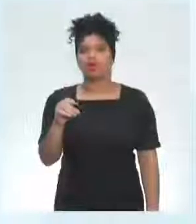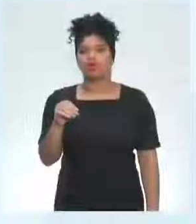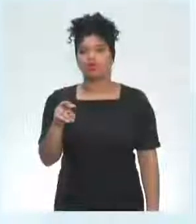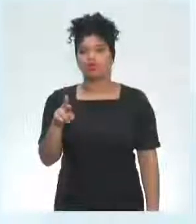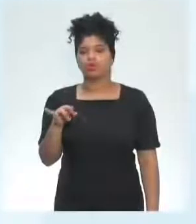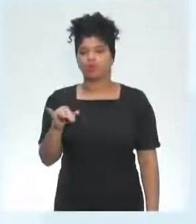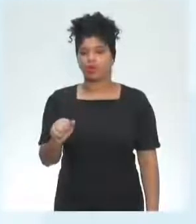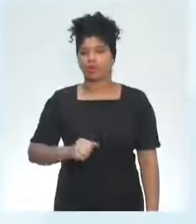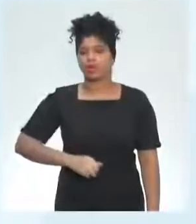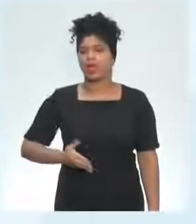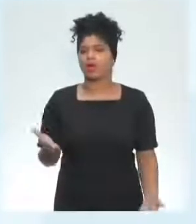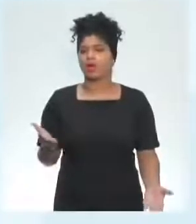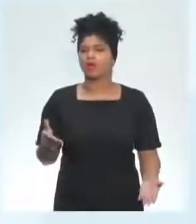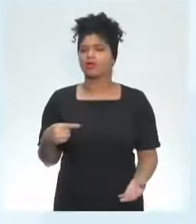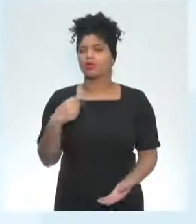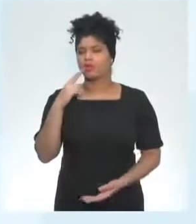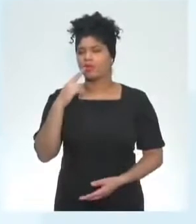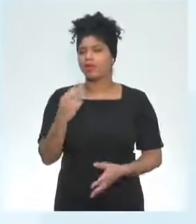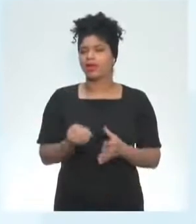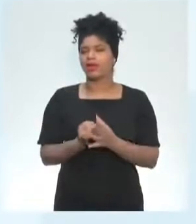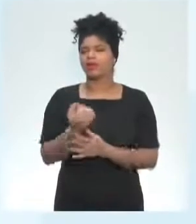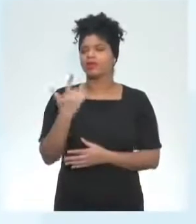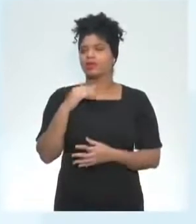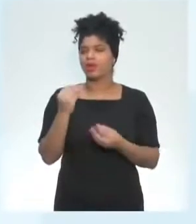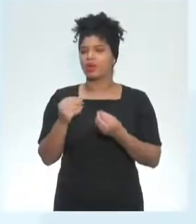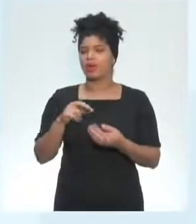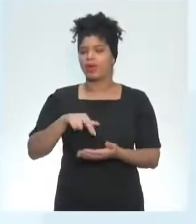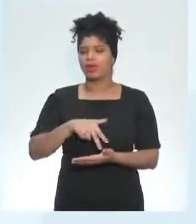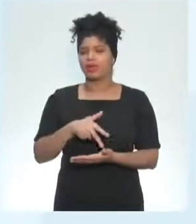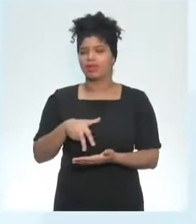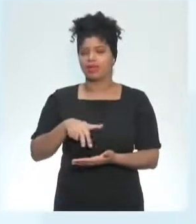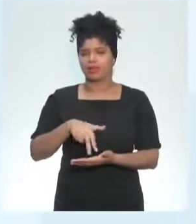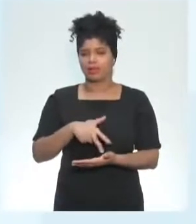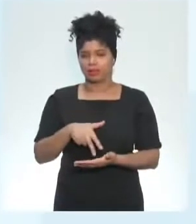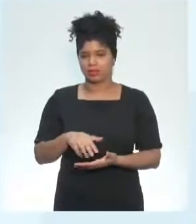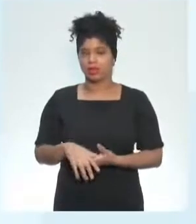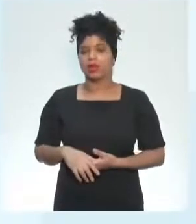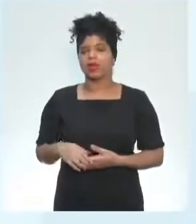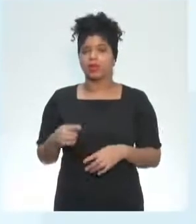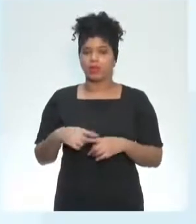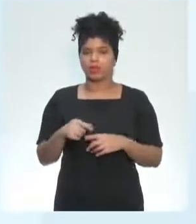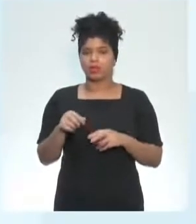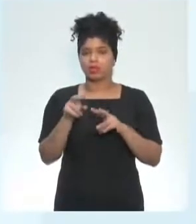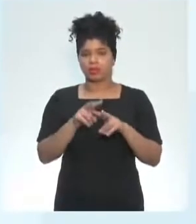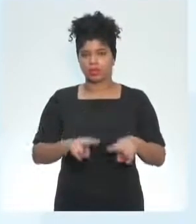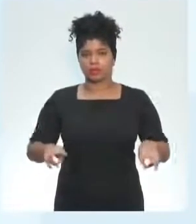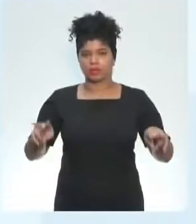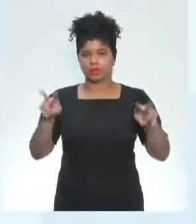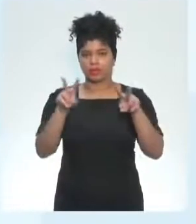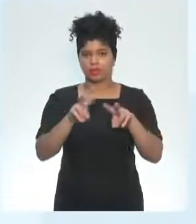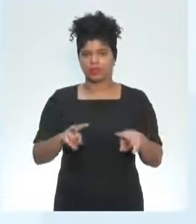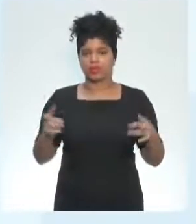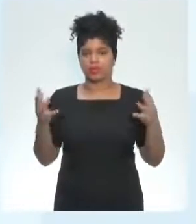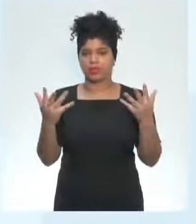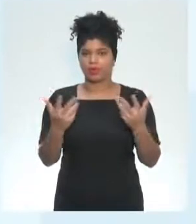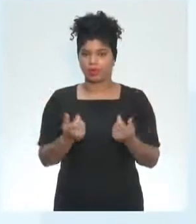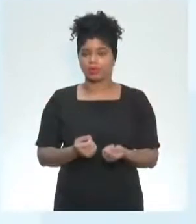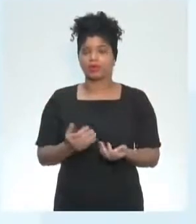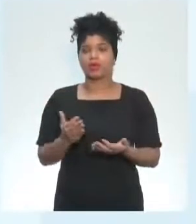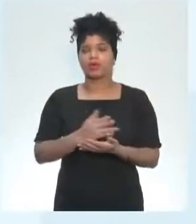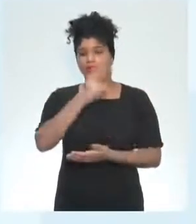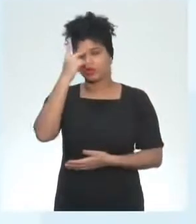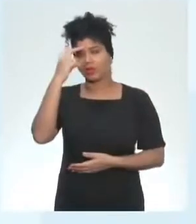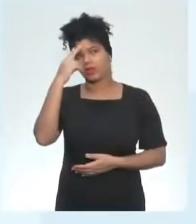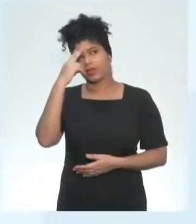de processos de criação em dança, tá? Da mesma forma que nas artes visuais, né, gente, na dança, né, coreógrafos e